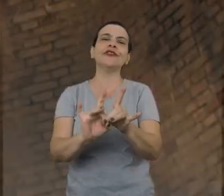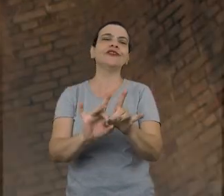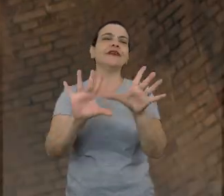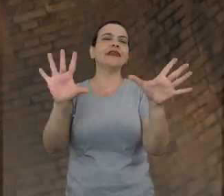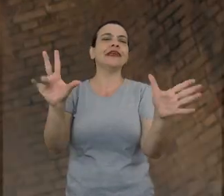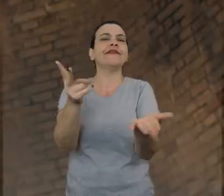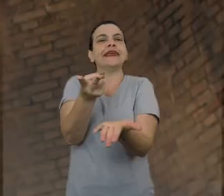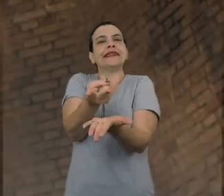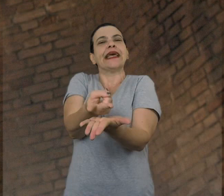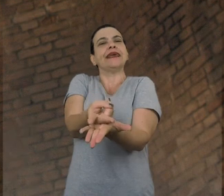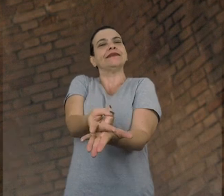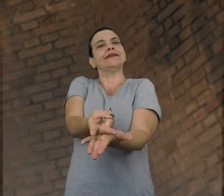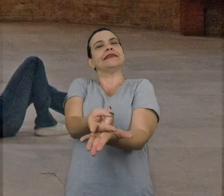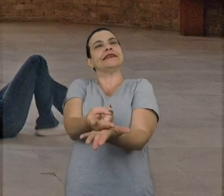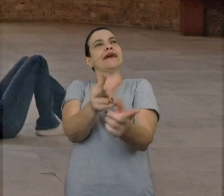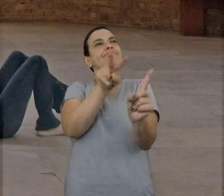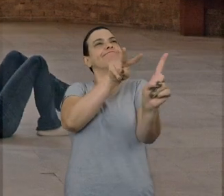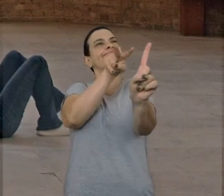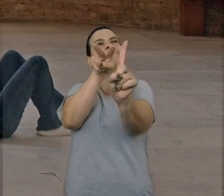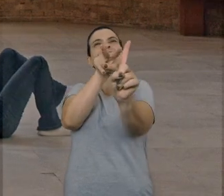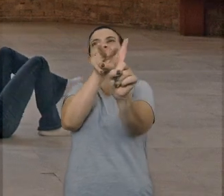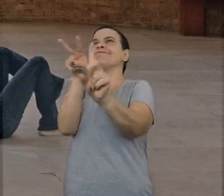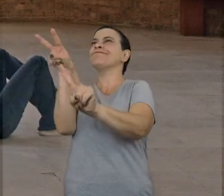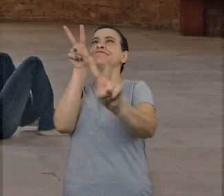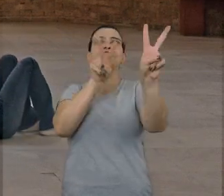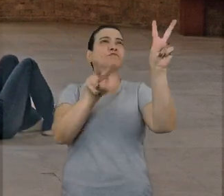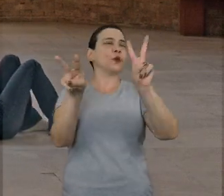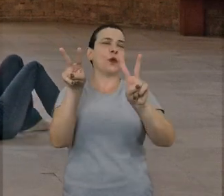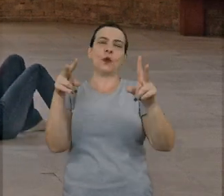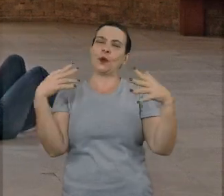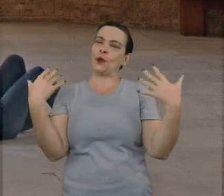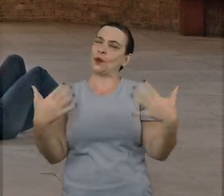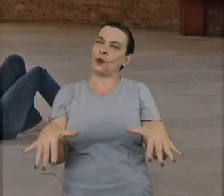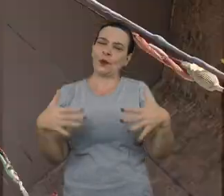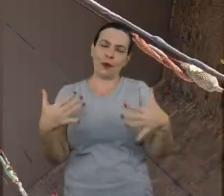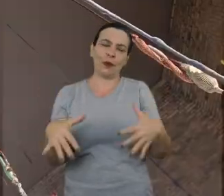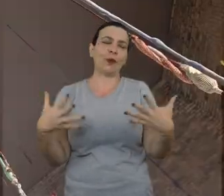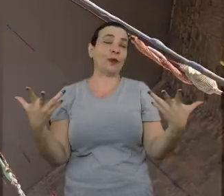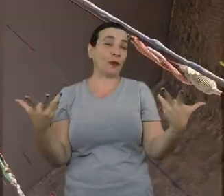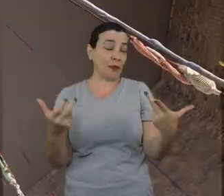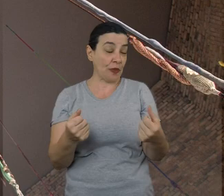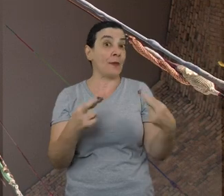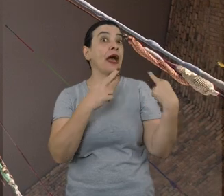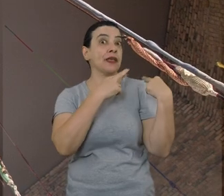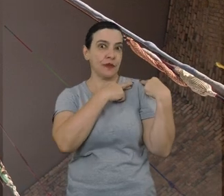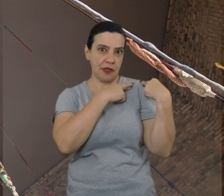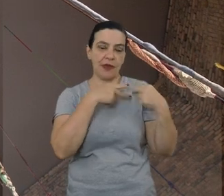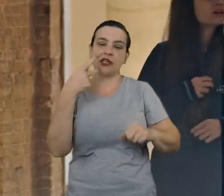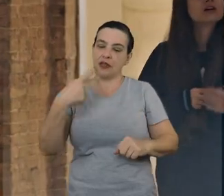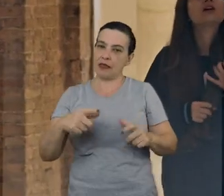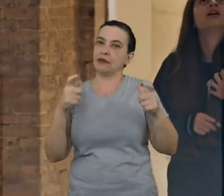de vista, isso é um grande privilégio, uma responsabilidade institucional, mas eu acho que é um desafio